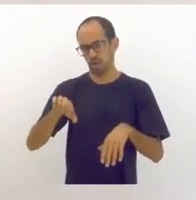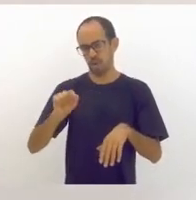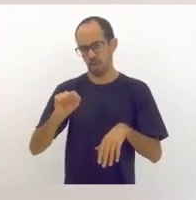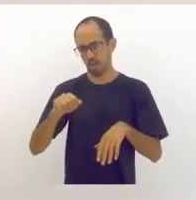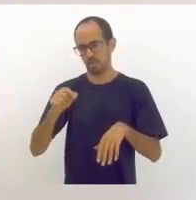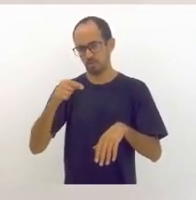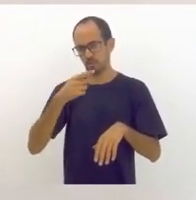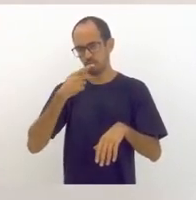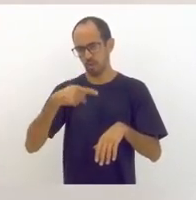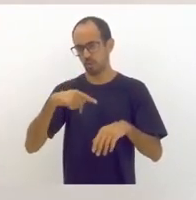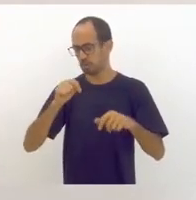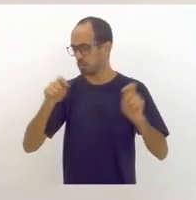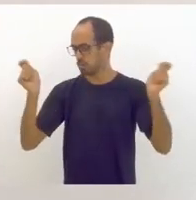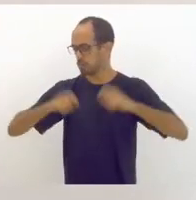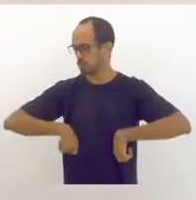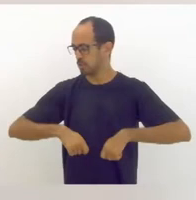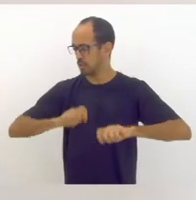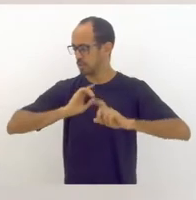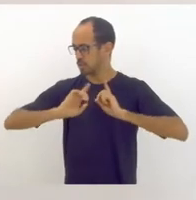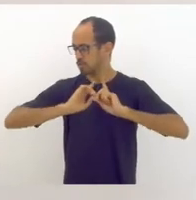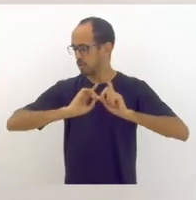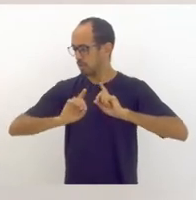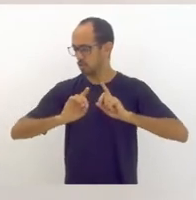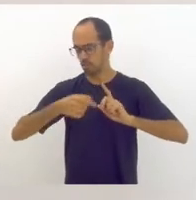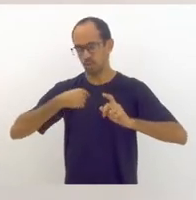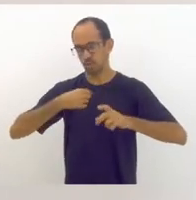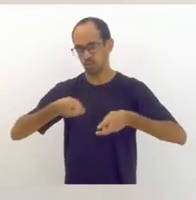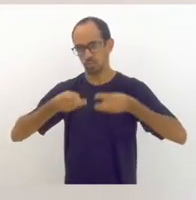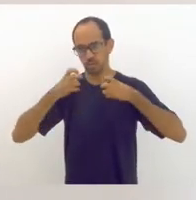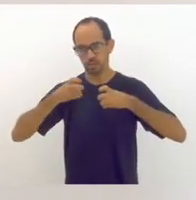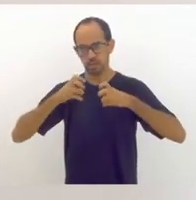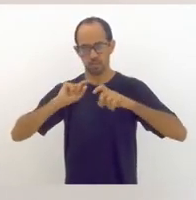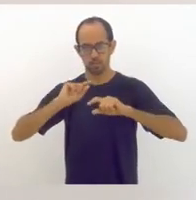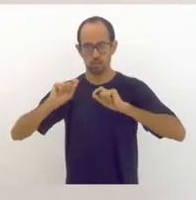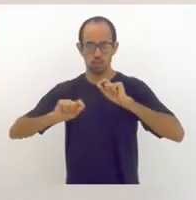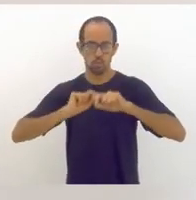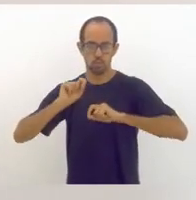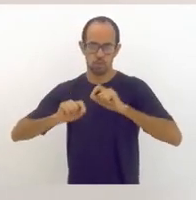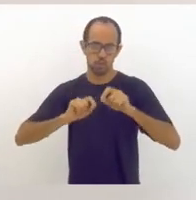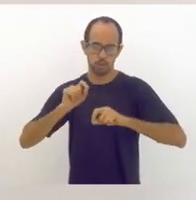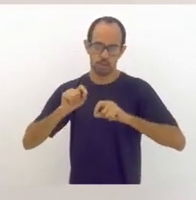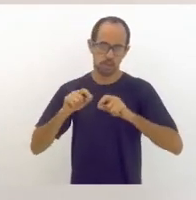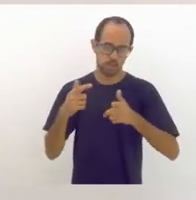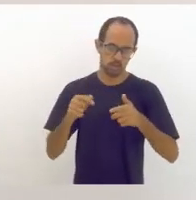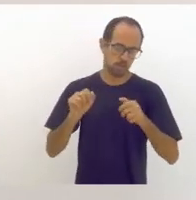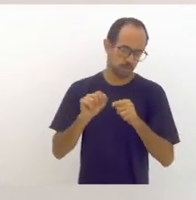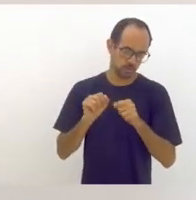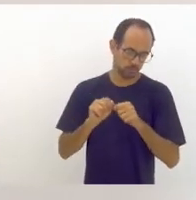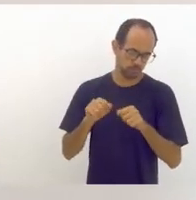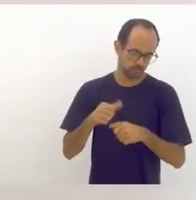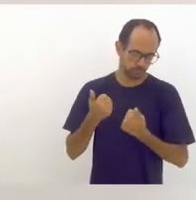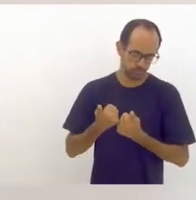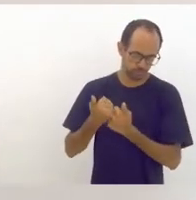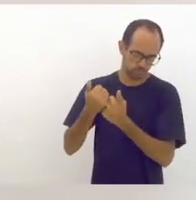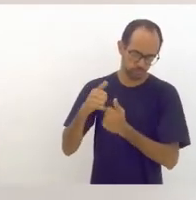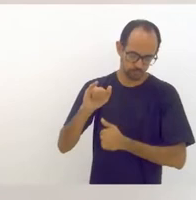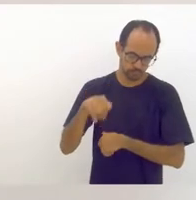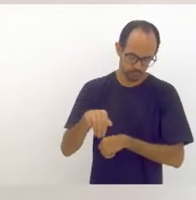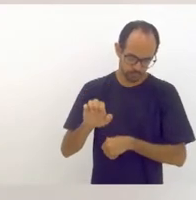desse diálogo, e eu não vejo porquê, né, e o Mink deixou claro que apoia o INEA, apoia o ICMBio